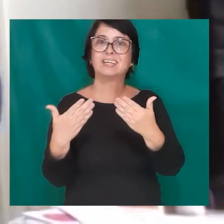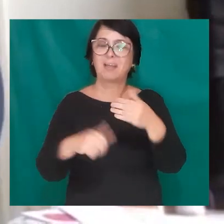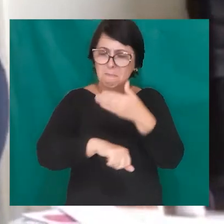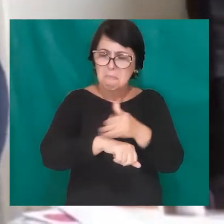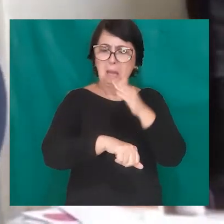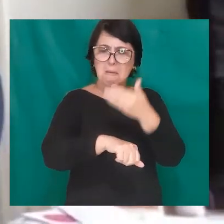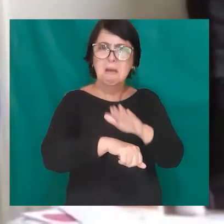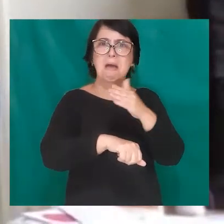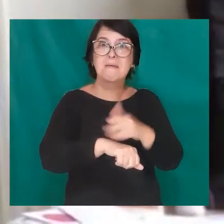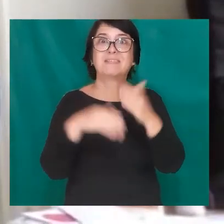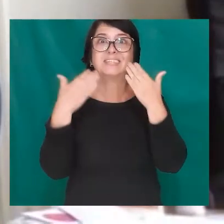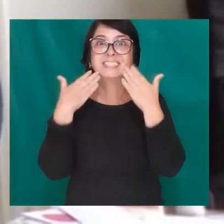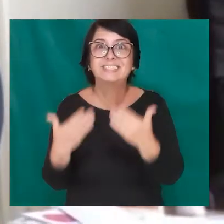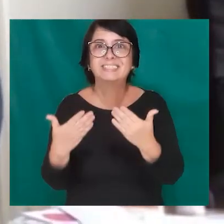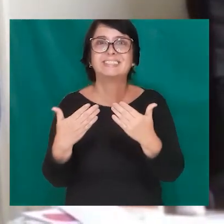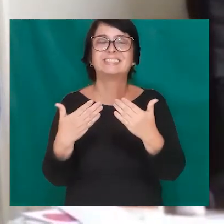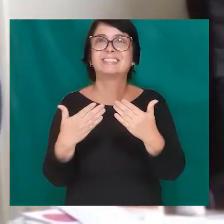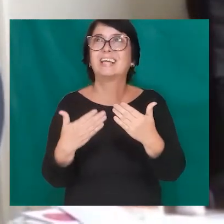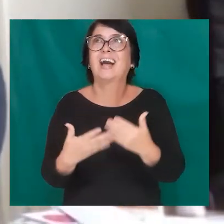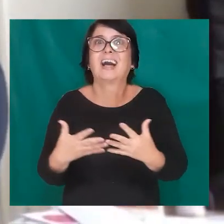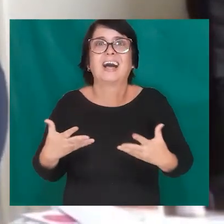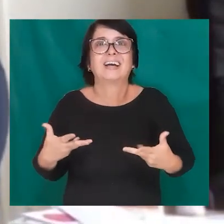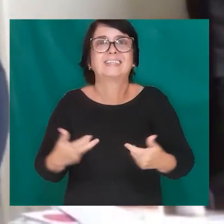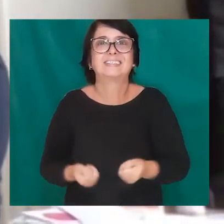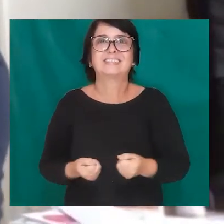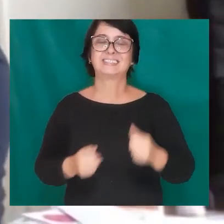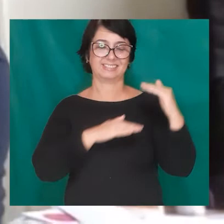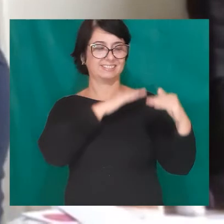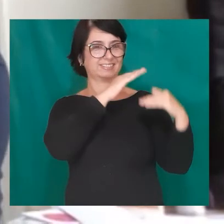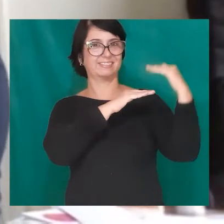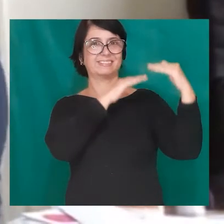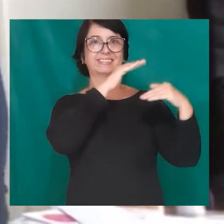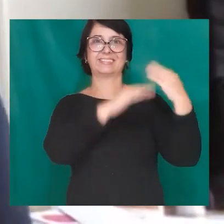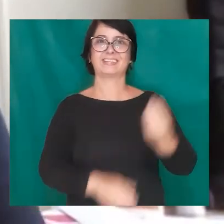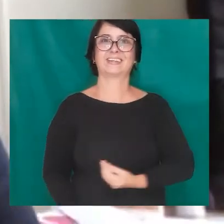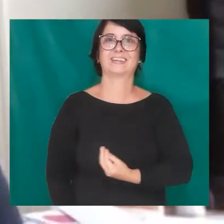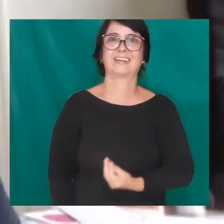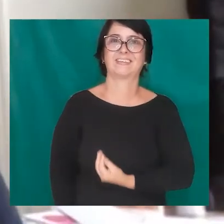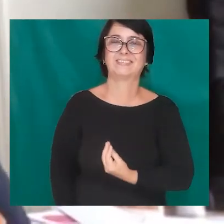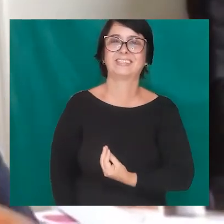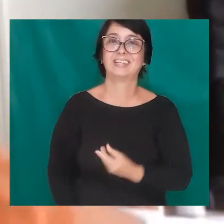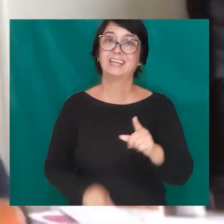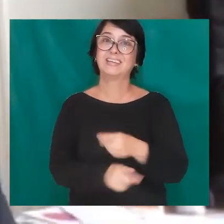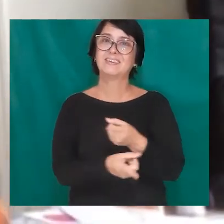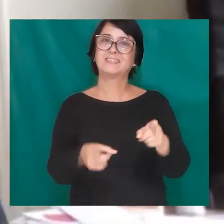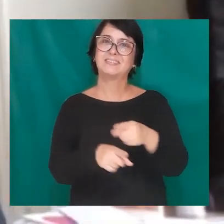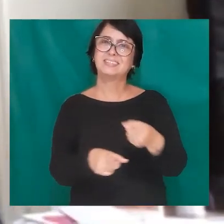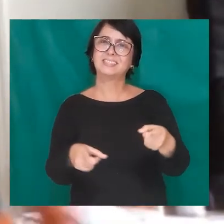fica ensaiando para aquelas apresentações, e aquilo ajuda esse crescimento também, entendeu? Porque o músico tem que tocar